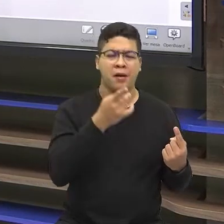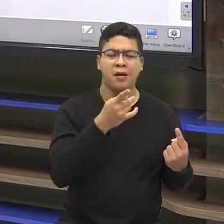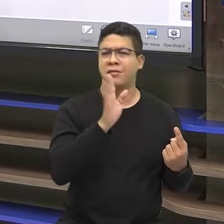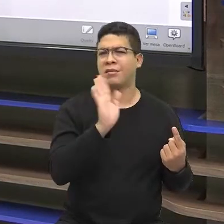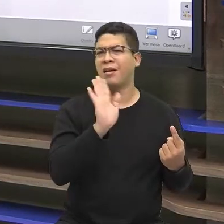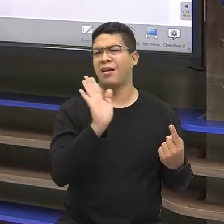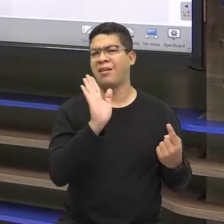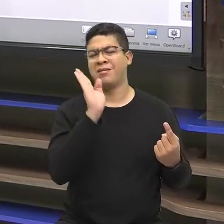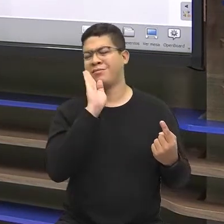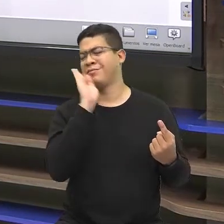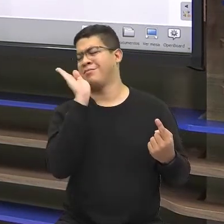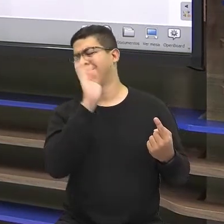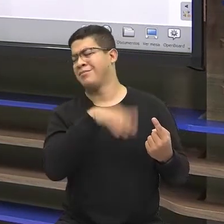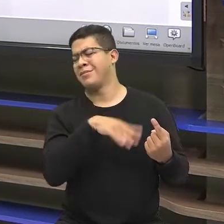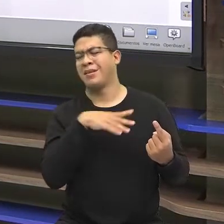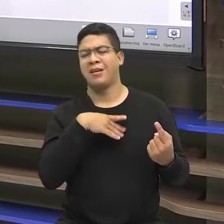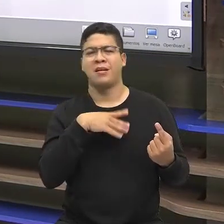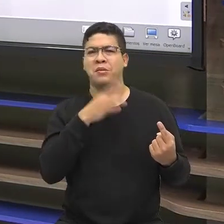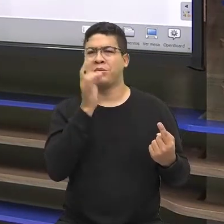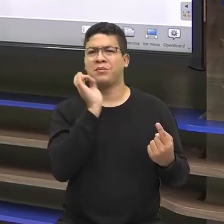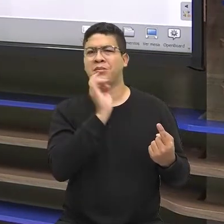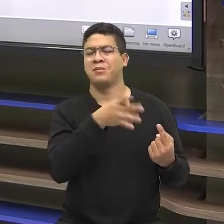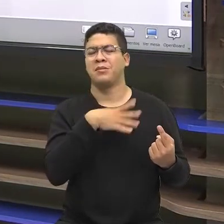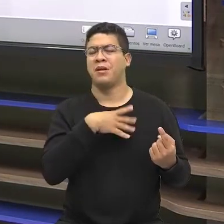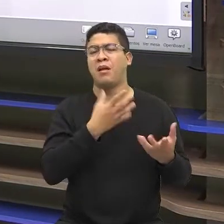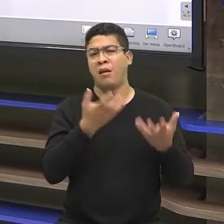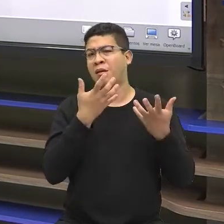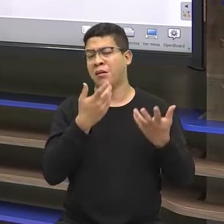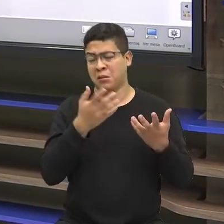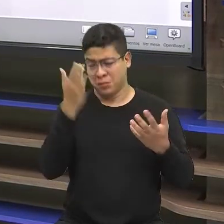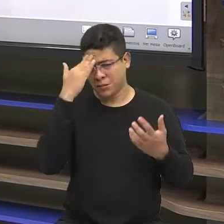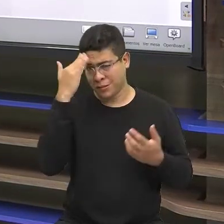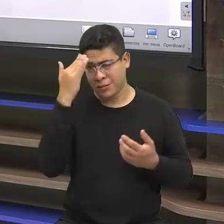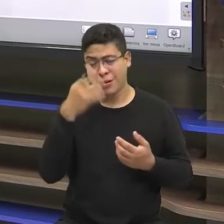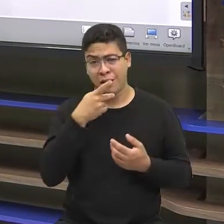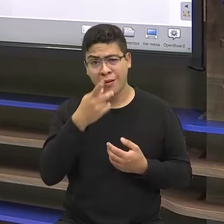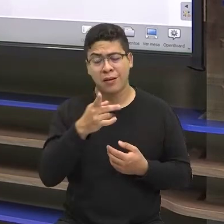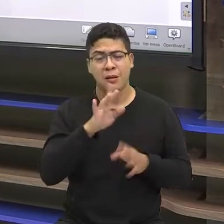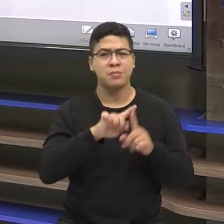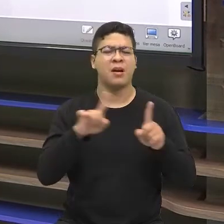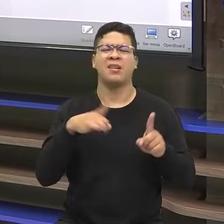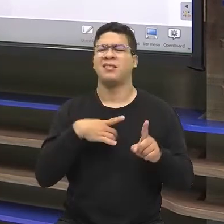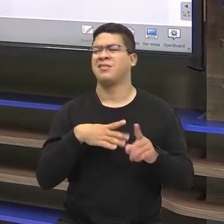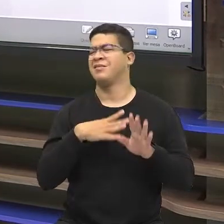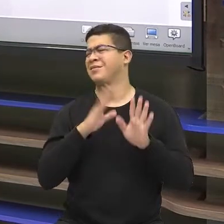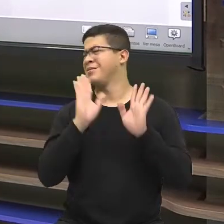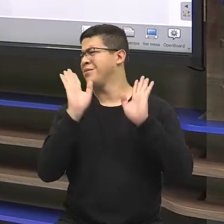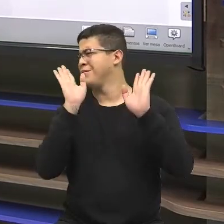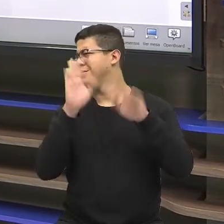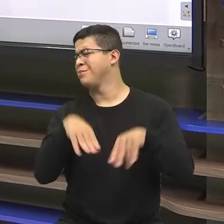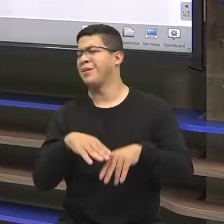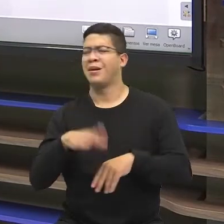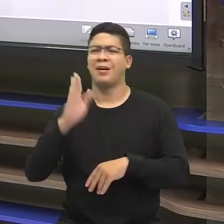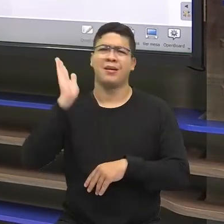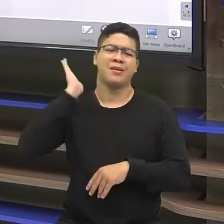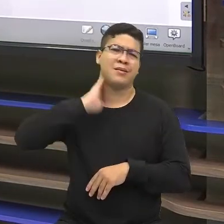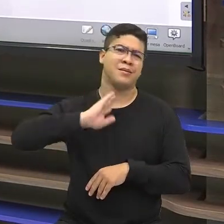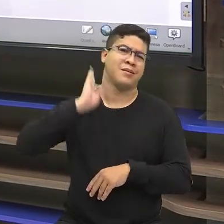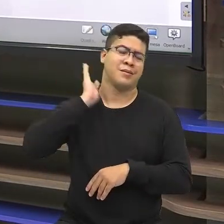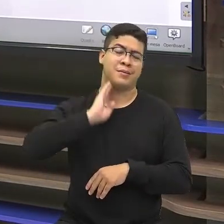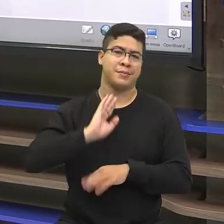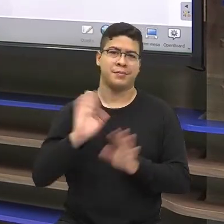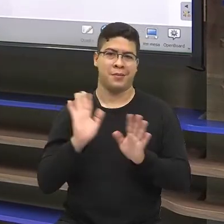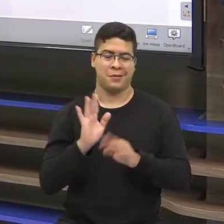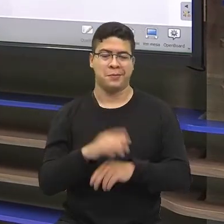porque ele não saiba falar, ele sabe falar. Mas quando pedem para ele falar, ele, ai, que preguiça, ele não quer falar,